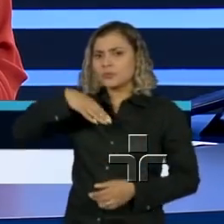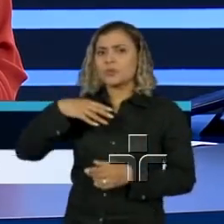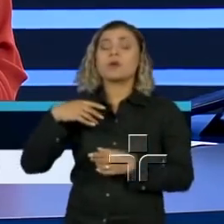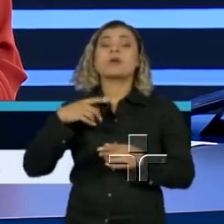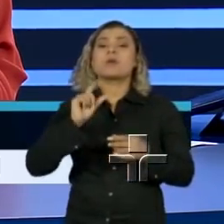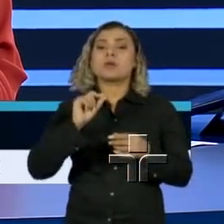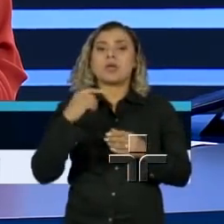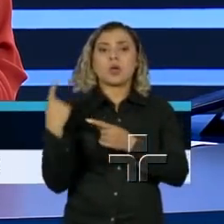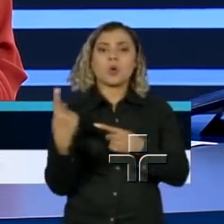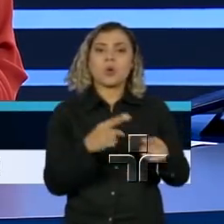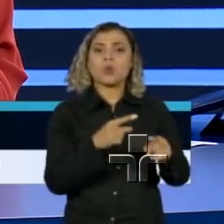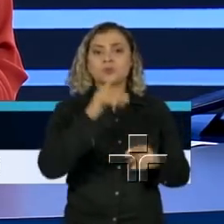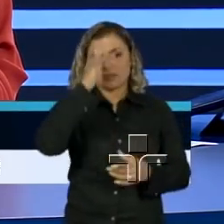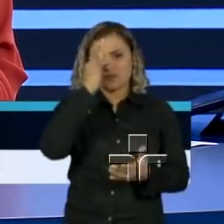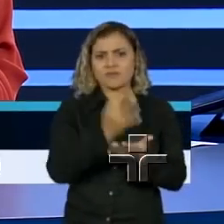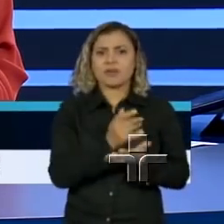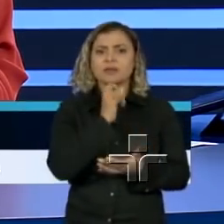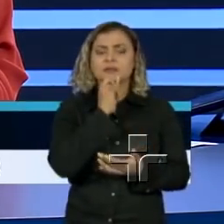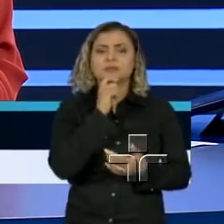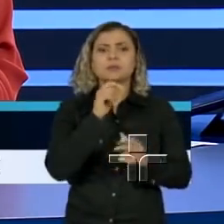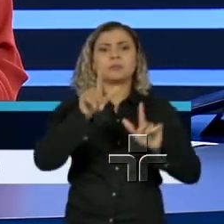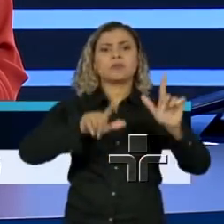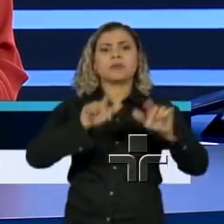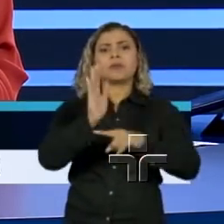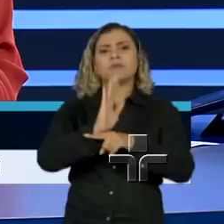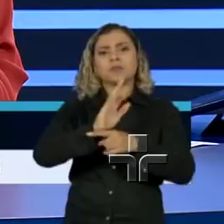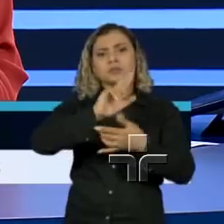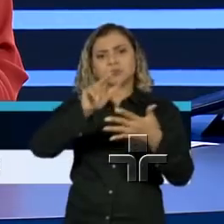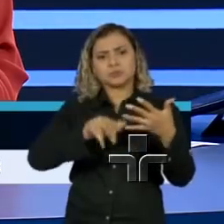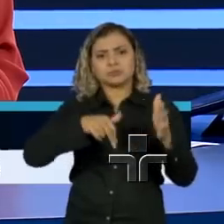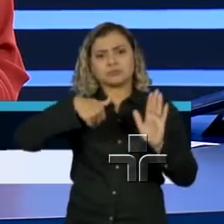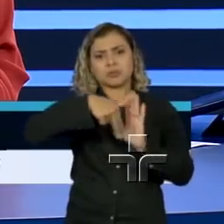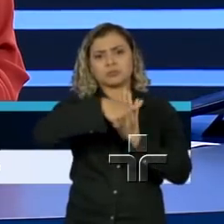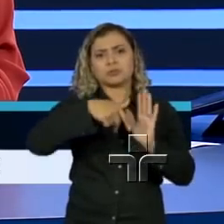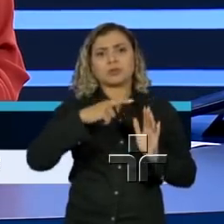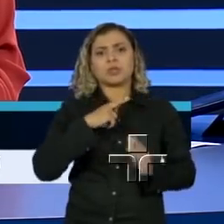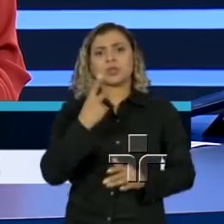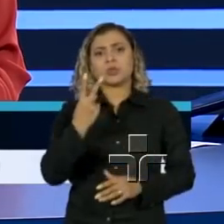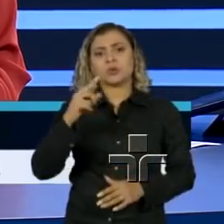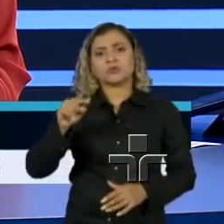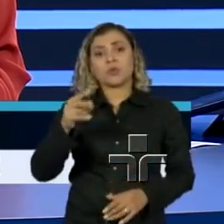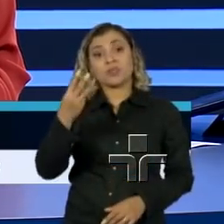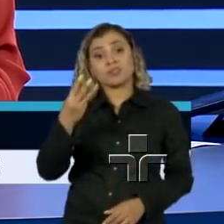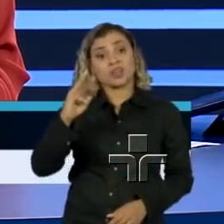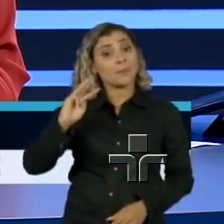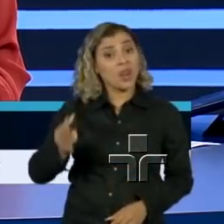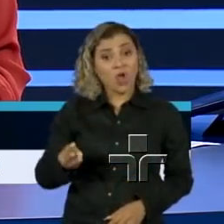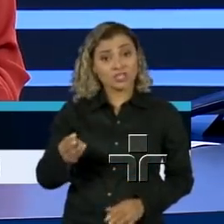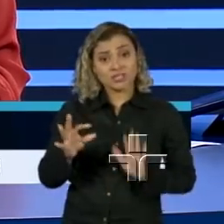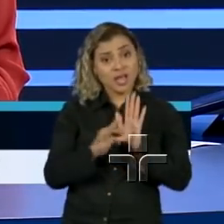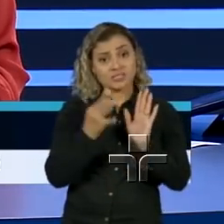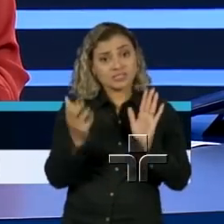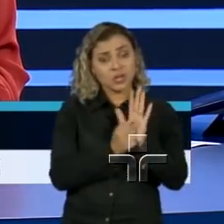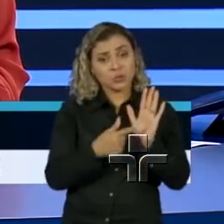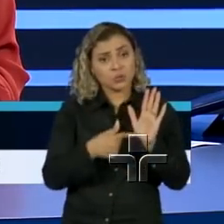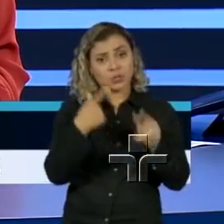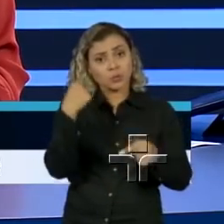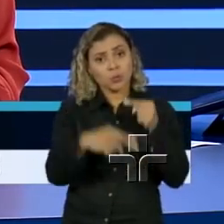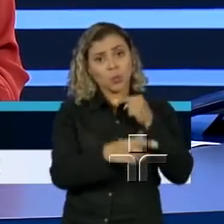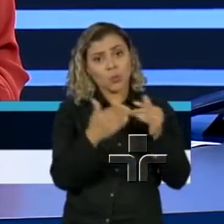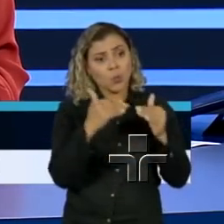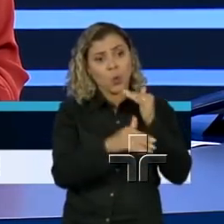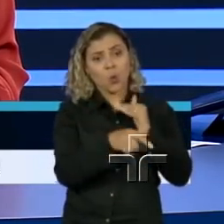Um abaixo-assinado que pede a proibição da veiculação desse filme do Porta dos Fundos tem 2,3 milhões de assinaturas. Como que a Justiça vê